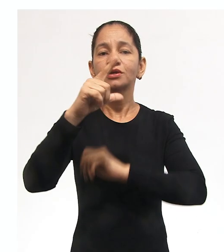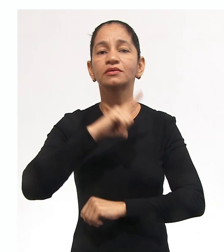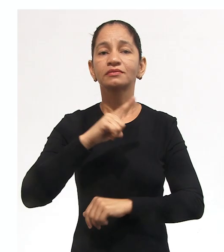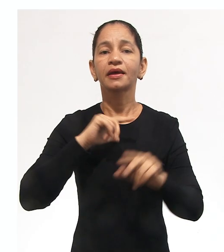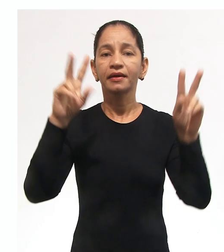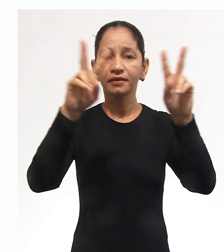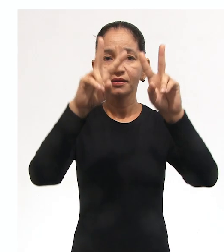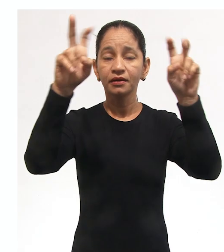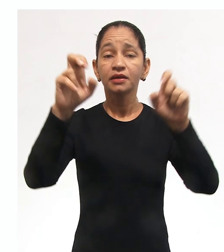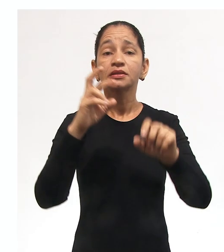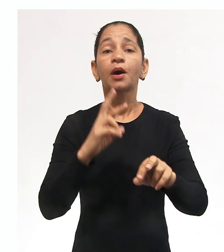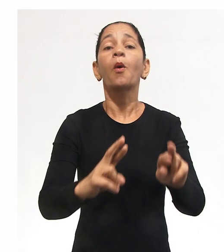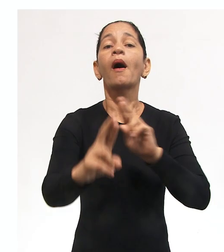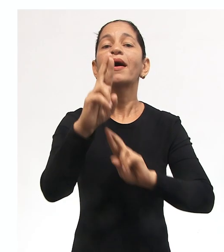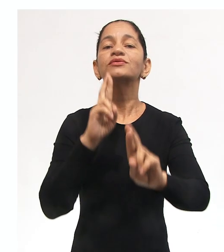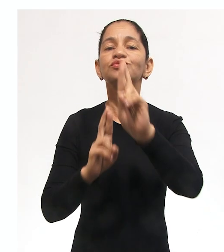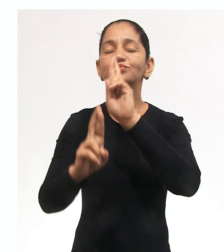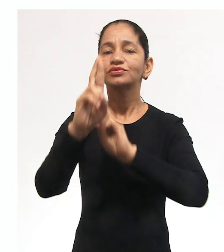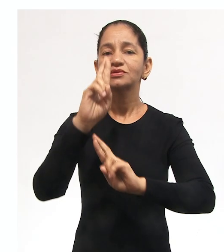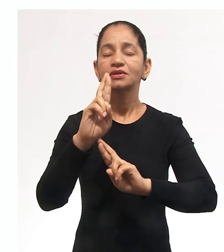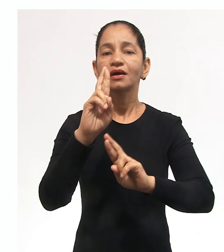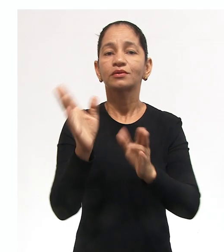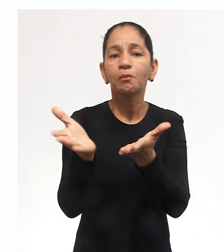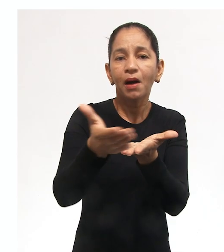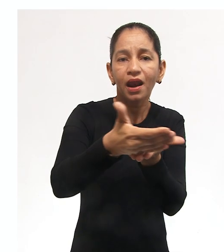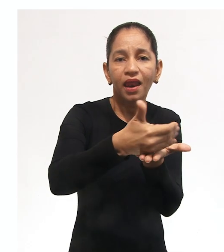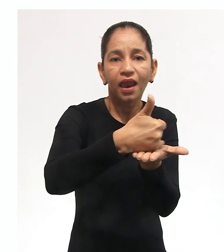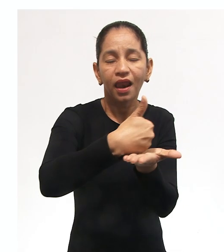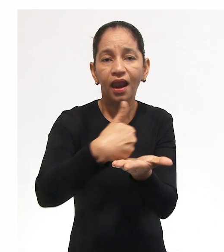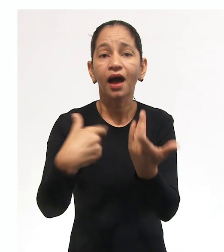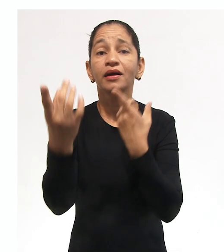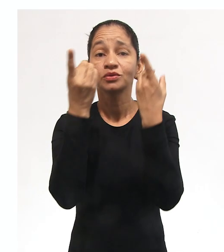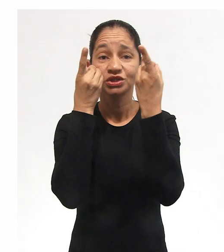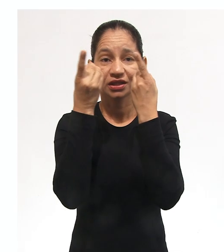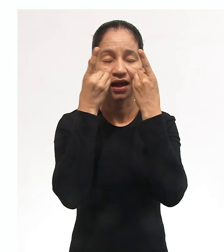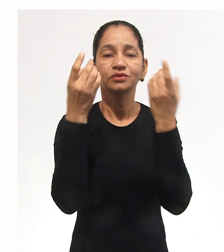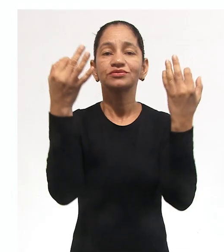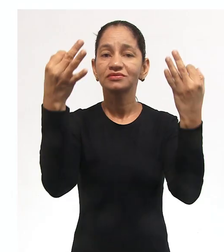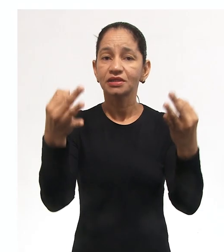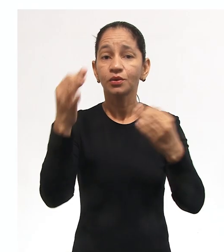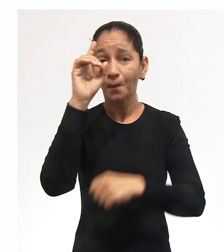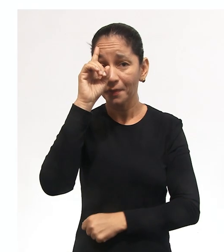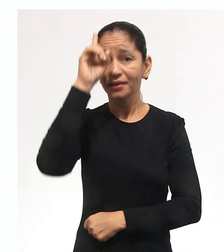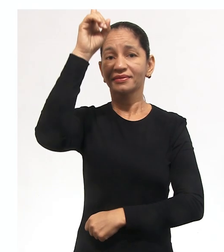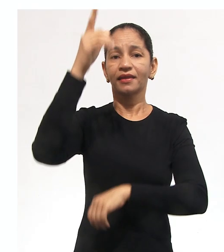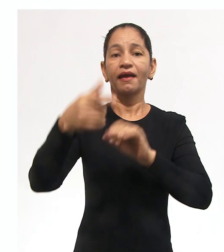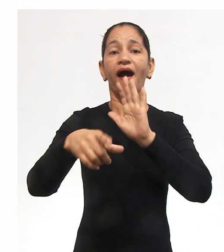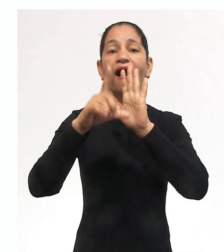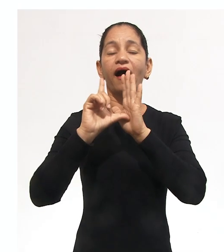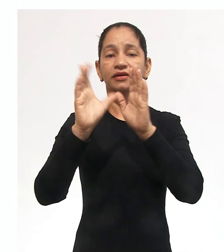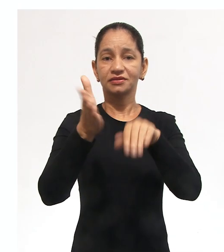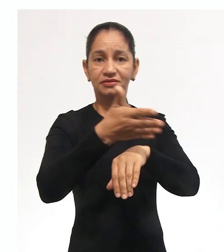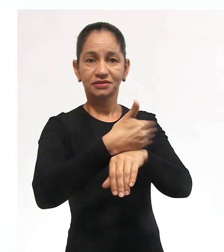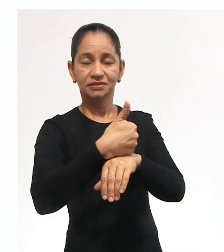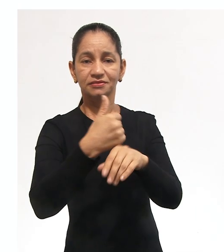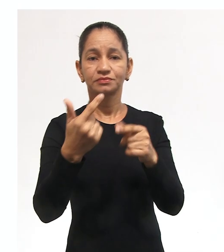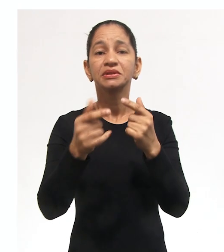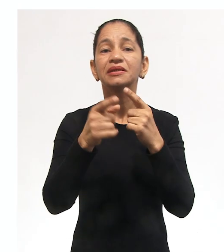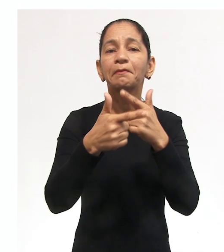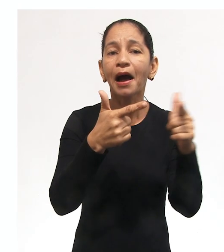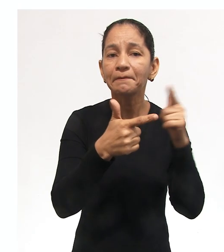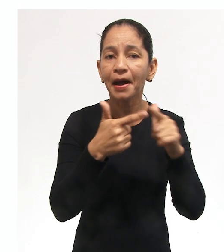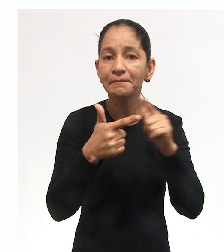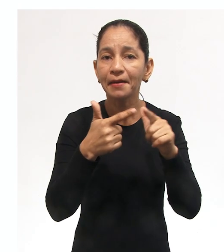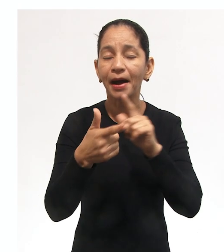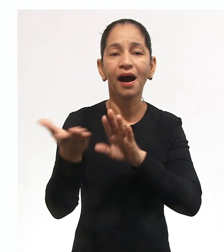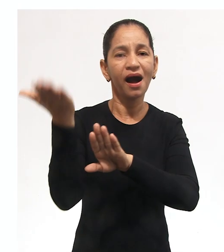o tópico de resultados esperados. Por quê? Porque ele é um projeto. Ele é uma apresentação de uma ideia, de uma pesquisa que ainda vai ser feita.